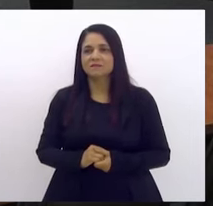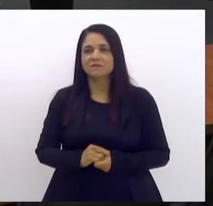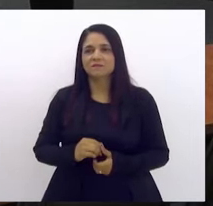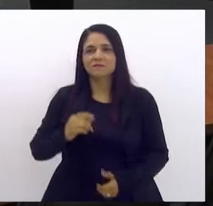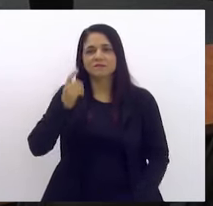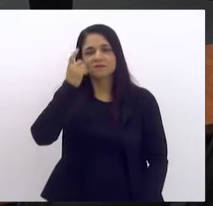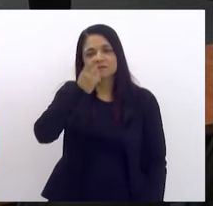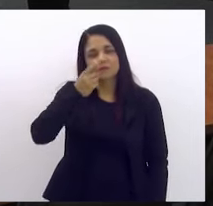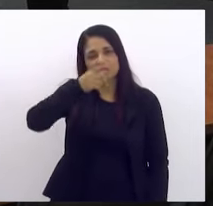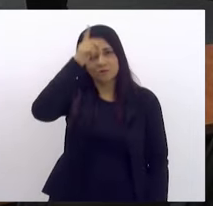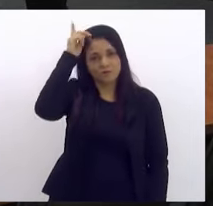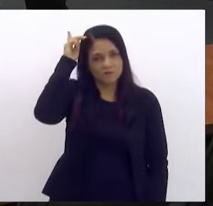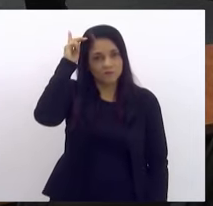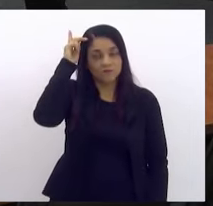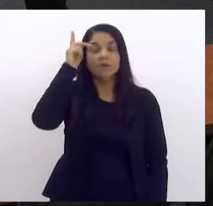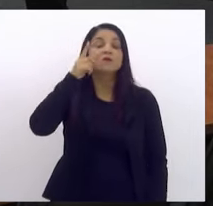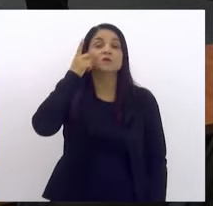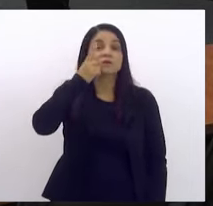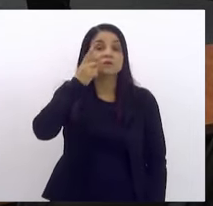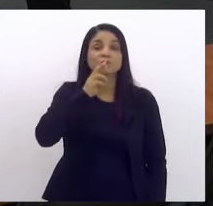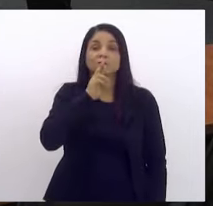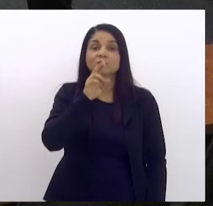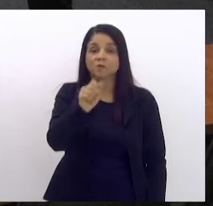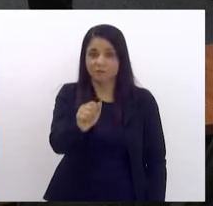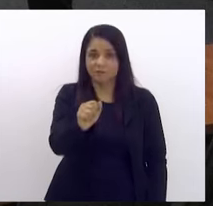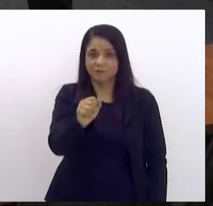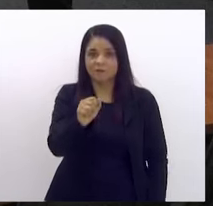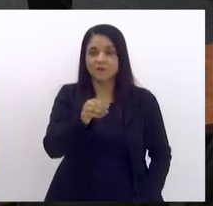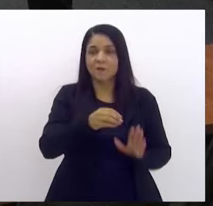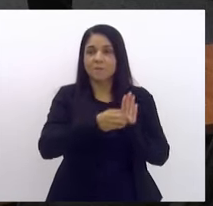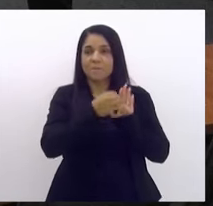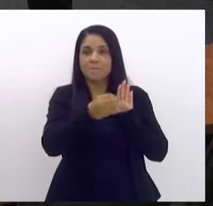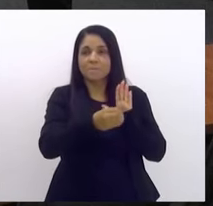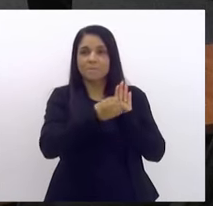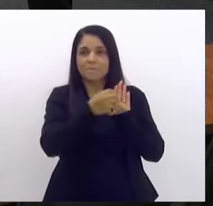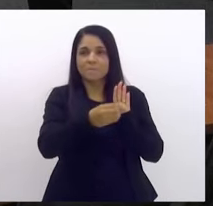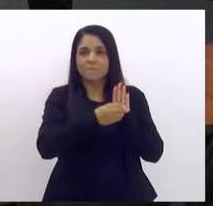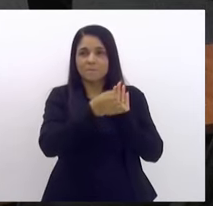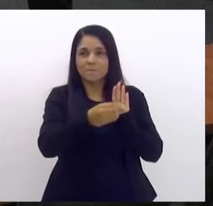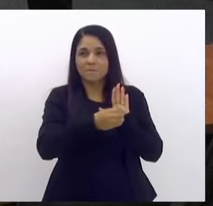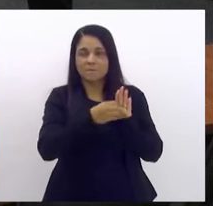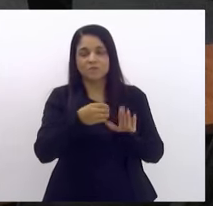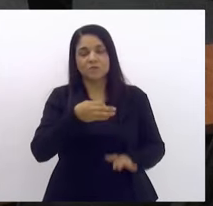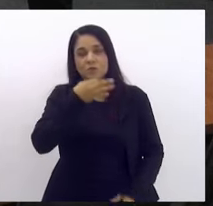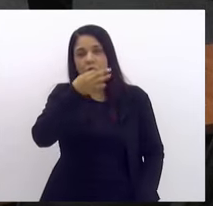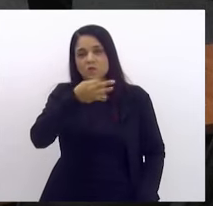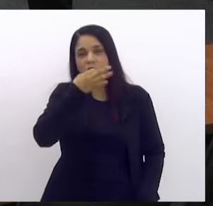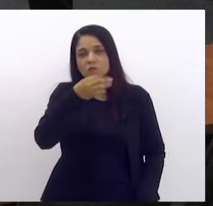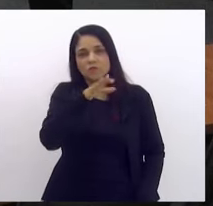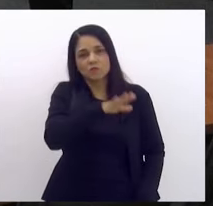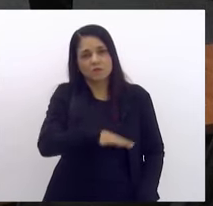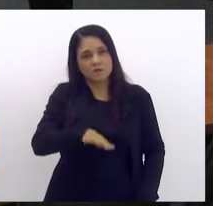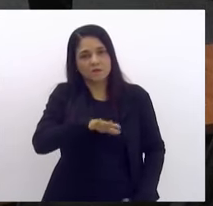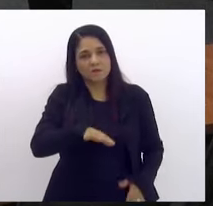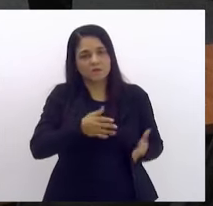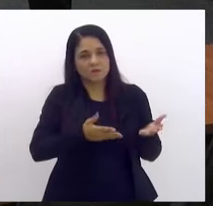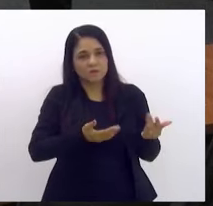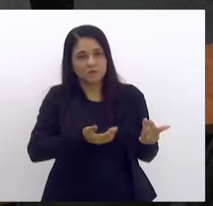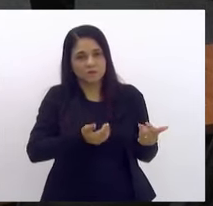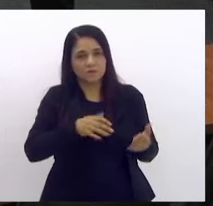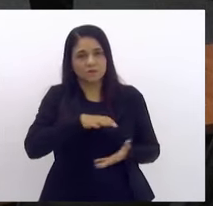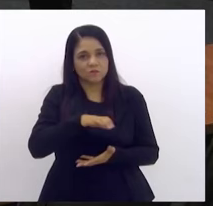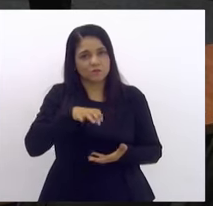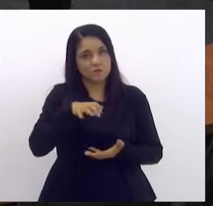Rodrigo Amorim. Parecendo a assuntos da criança e do adolescente e